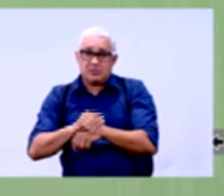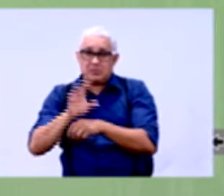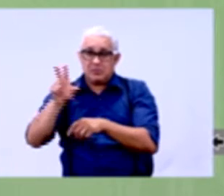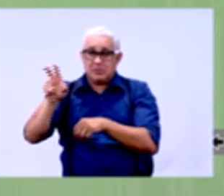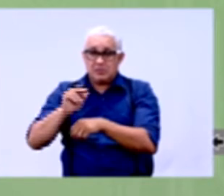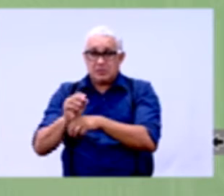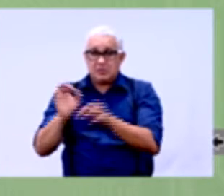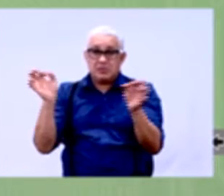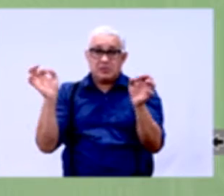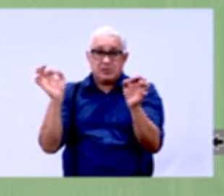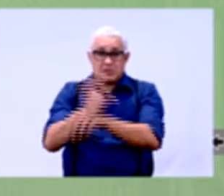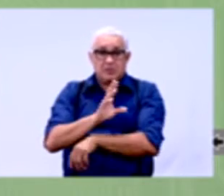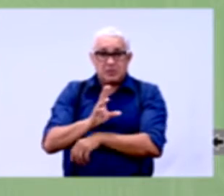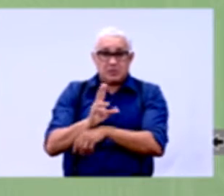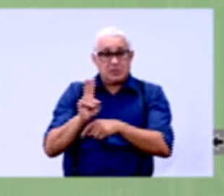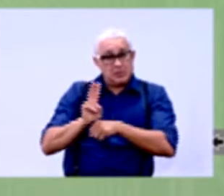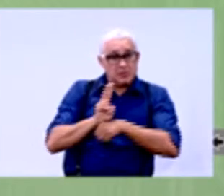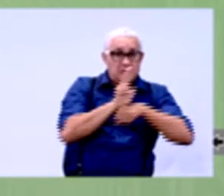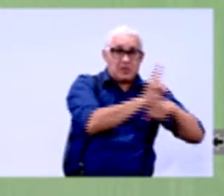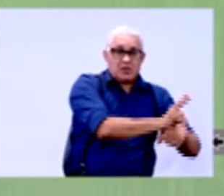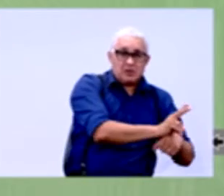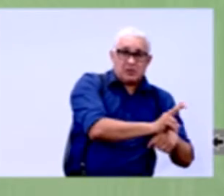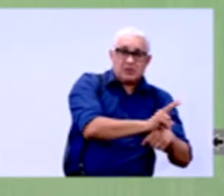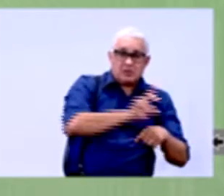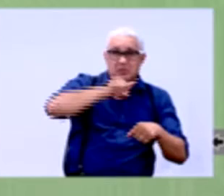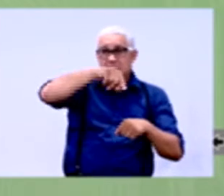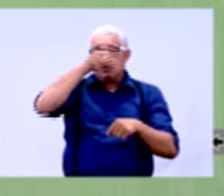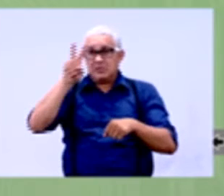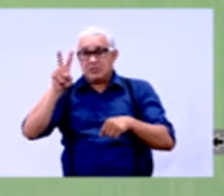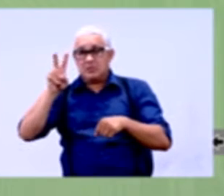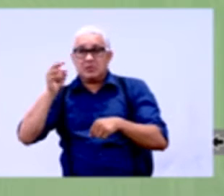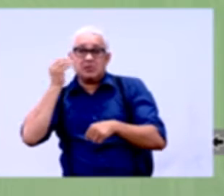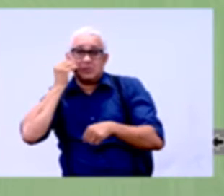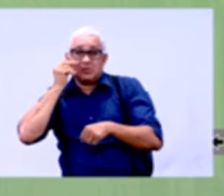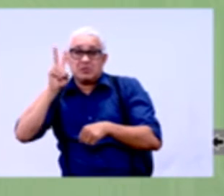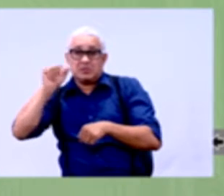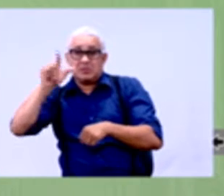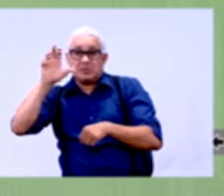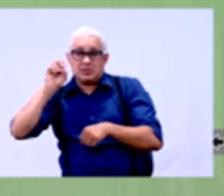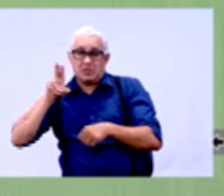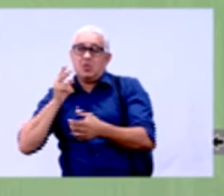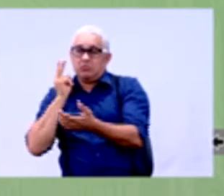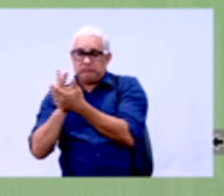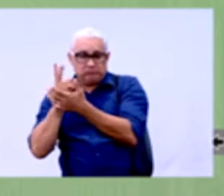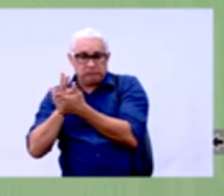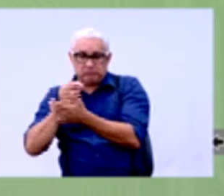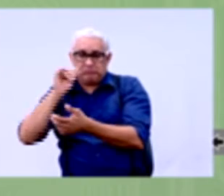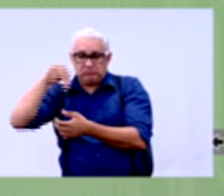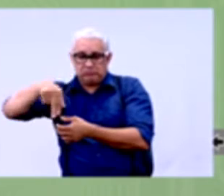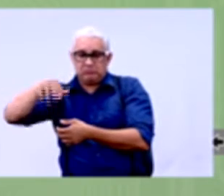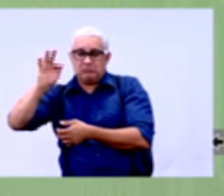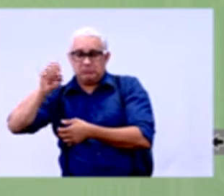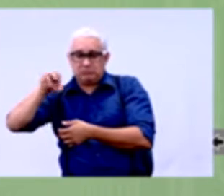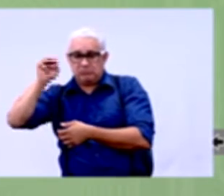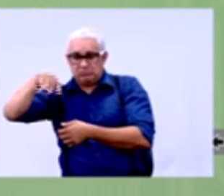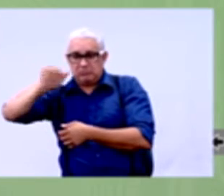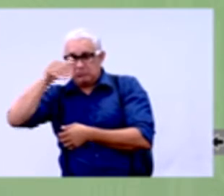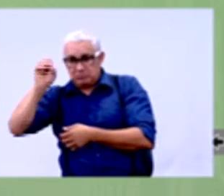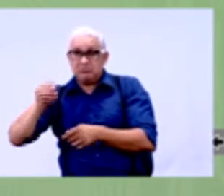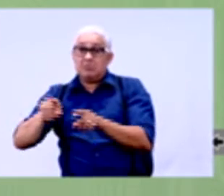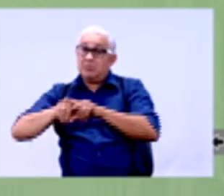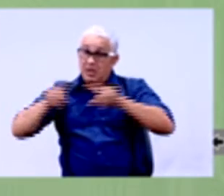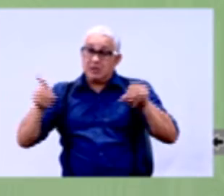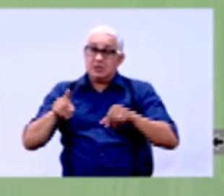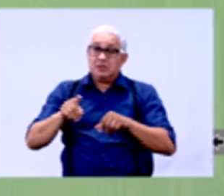finalizar o empréstimo. Então, esse verifica valor não muda ainda o estado da informação, mas o finaliza empréstimo sim. O